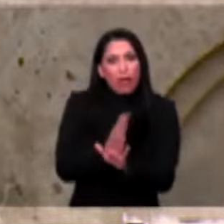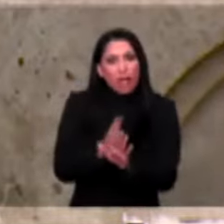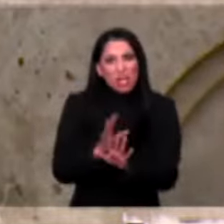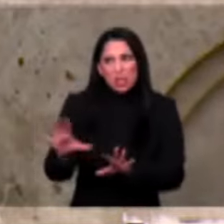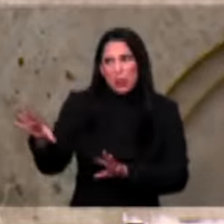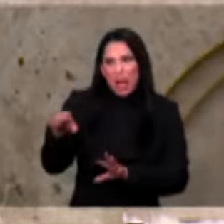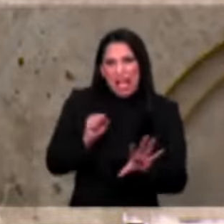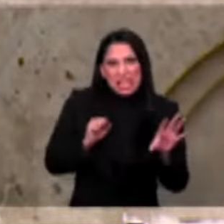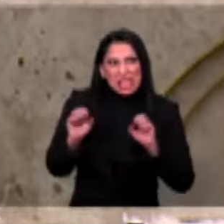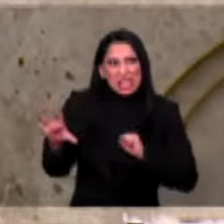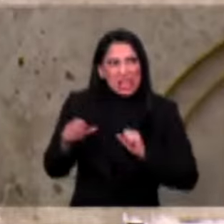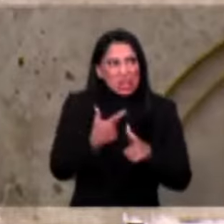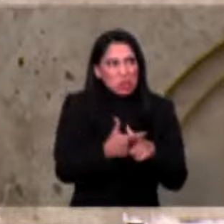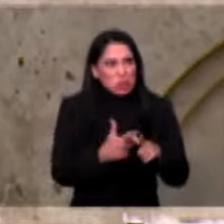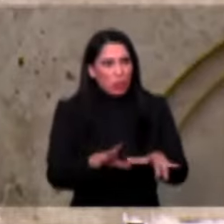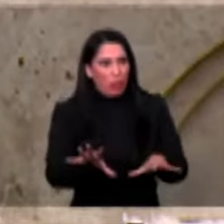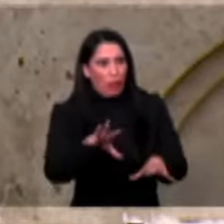monstros, em sua alma.